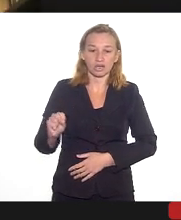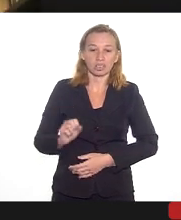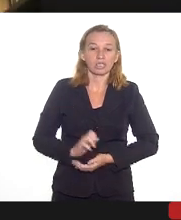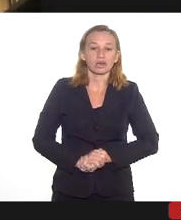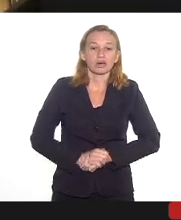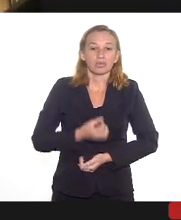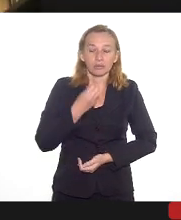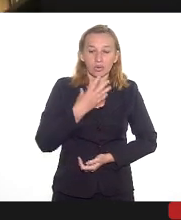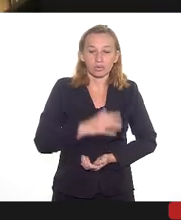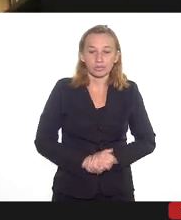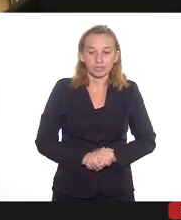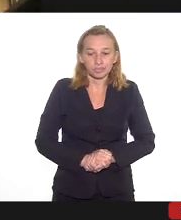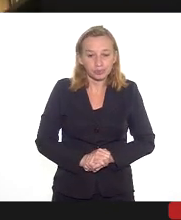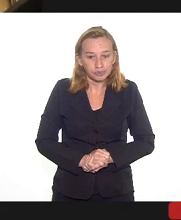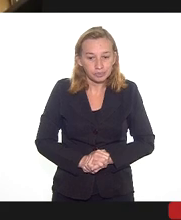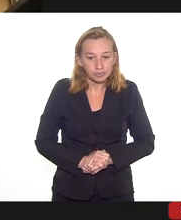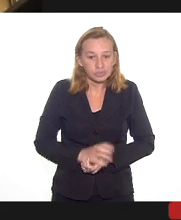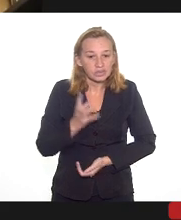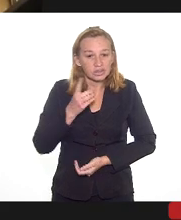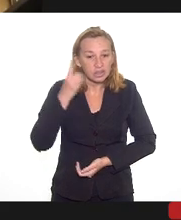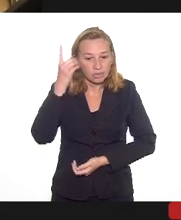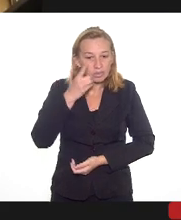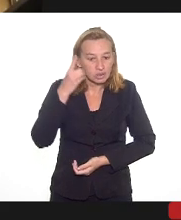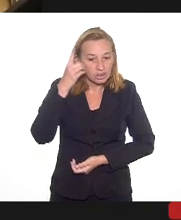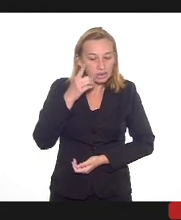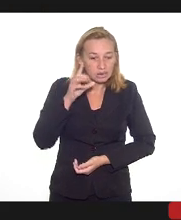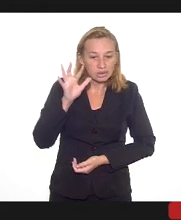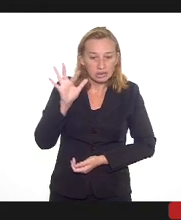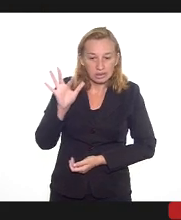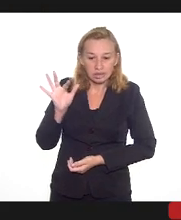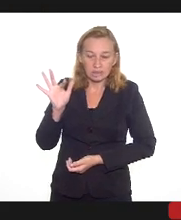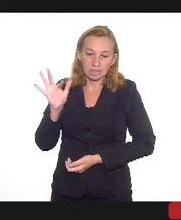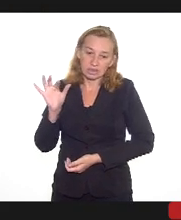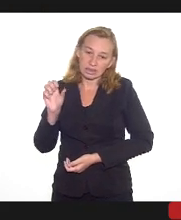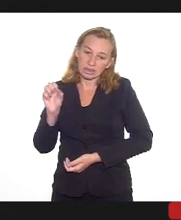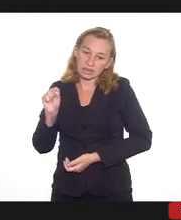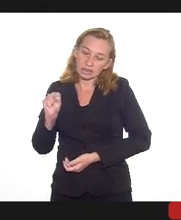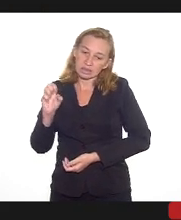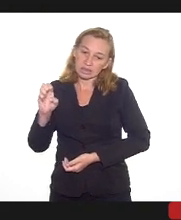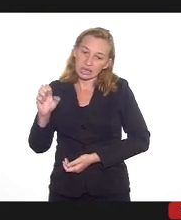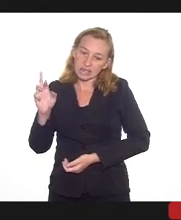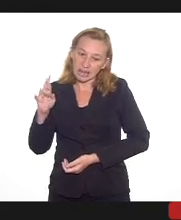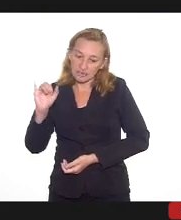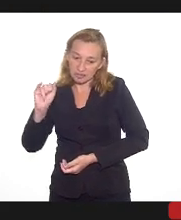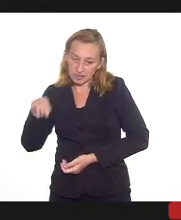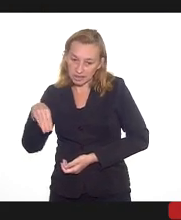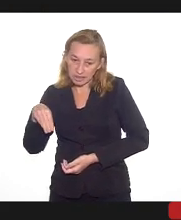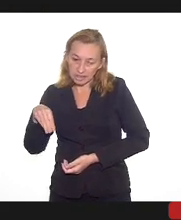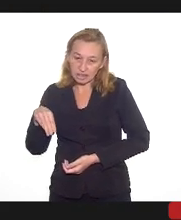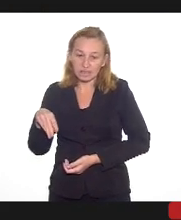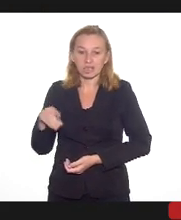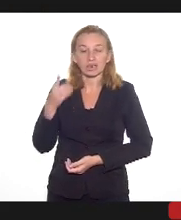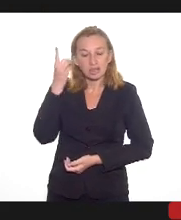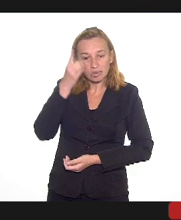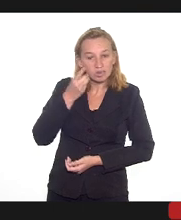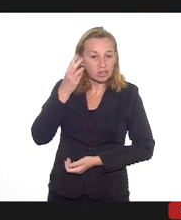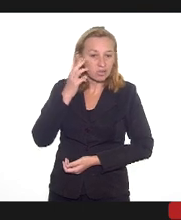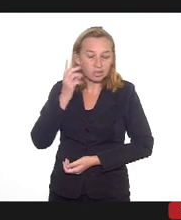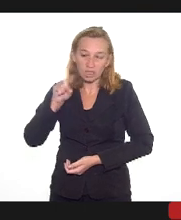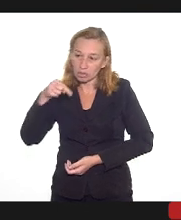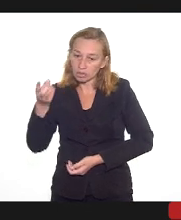Bom, prezado deputado Serafini, presidente, deputado Valdec, estimado amigo, senhores